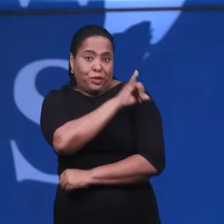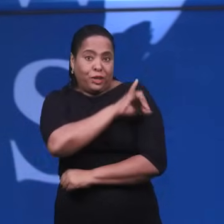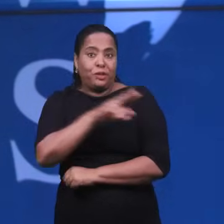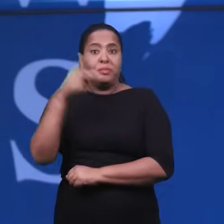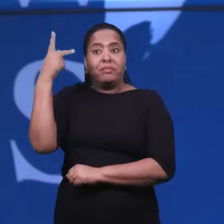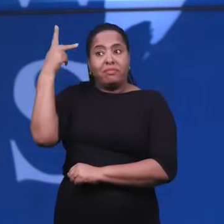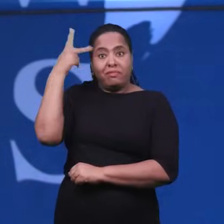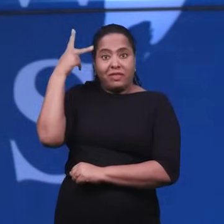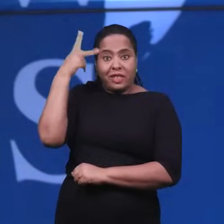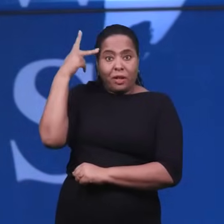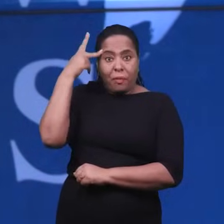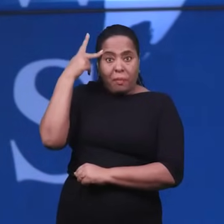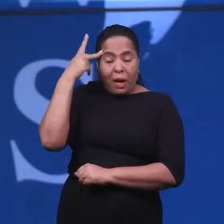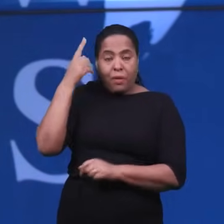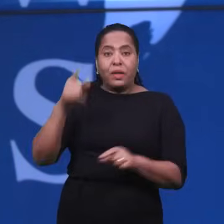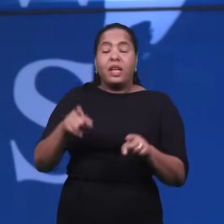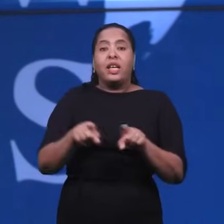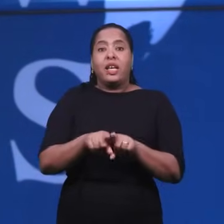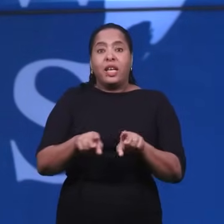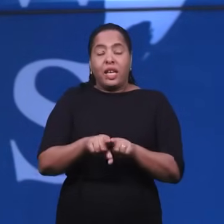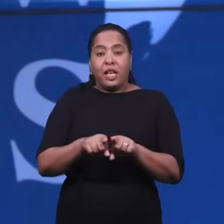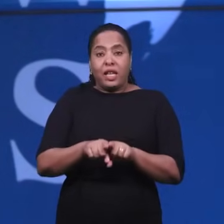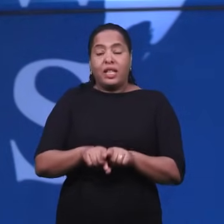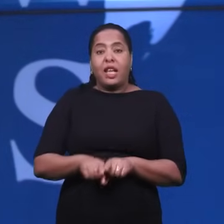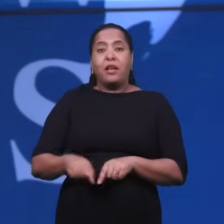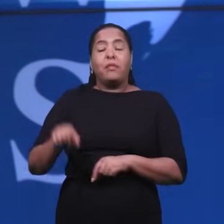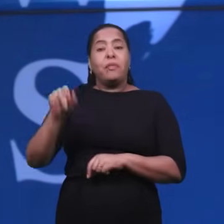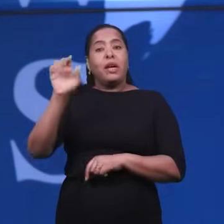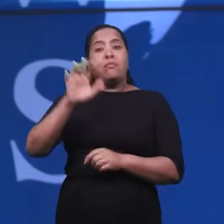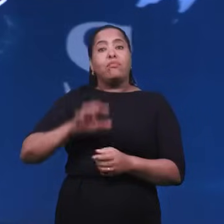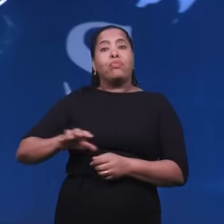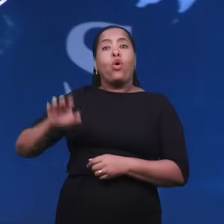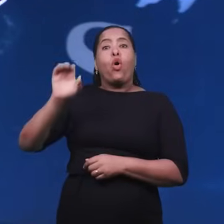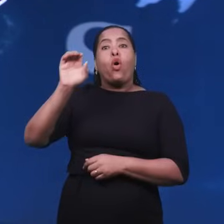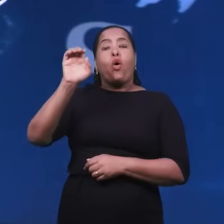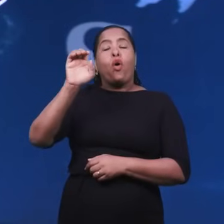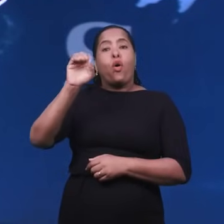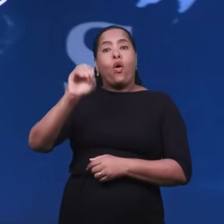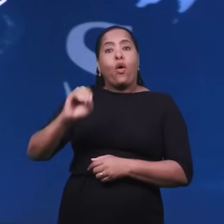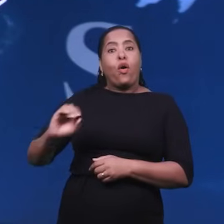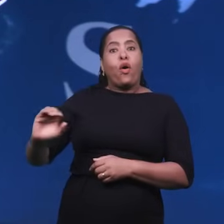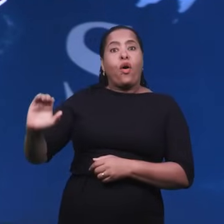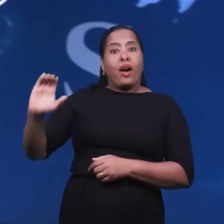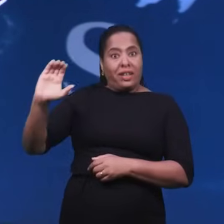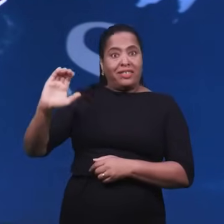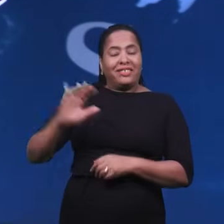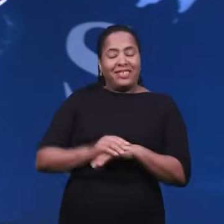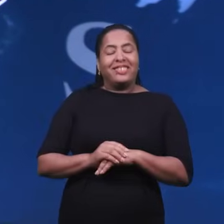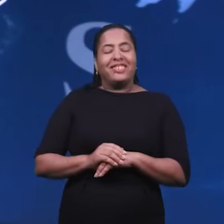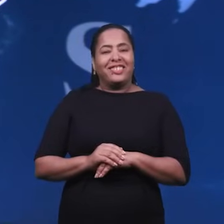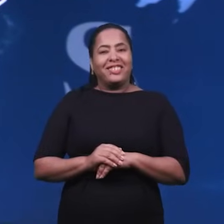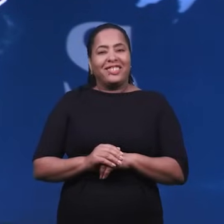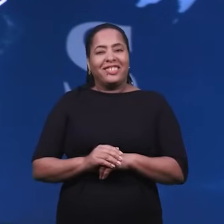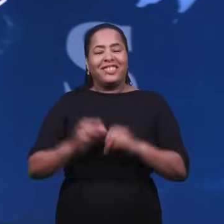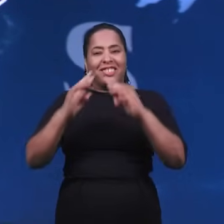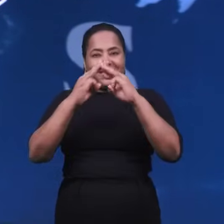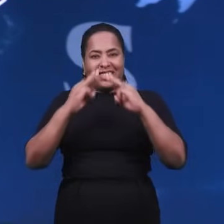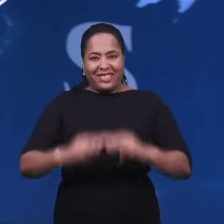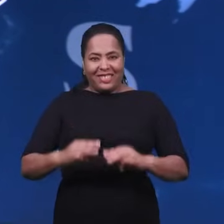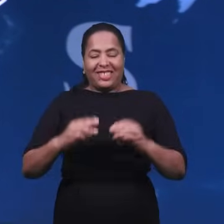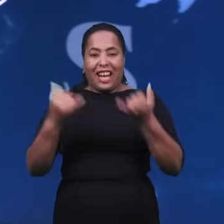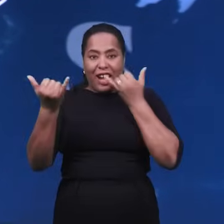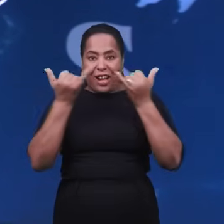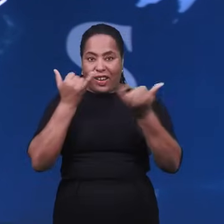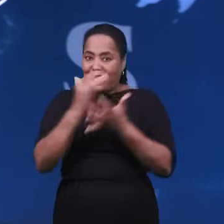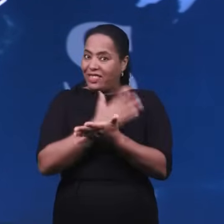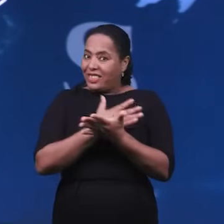região Centro-Oeste do Brasil. Fica com a gente, hein? A partir de agora, o Manaí News entrando no ar. Vamos começar